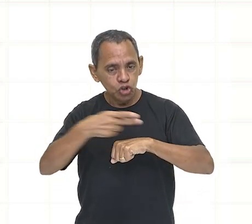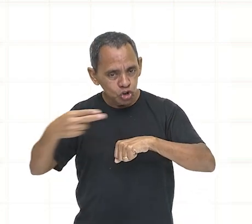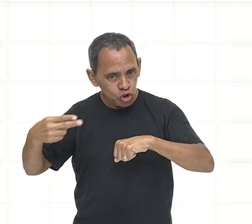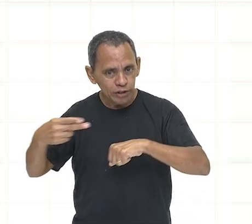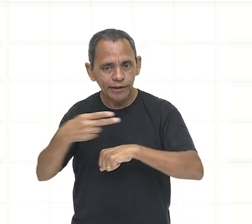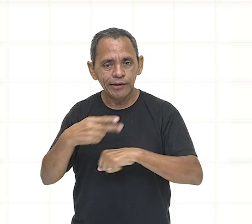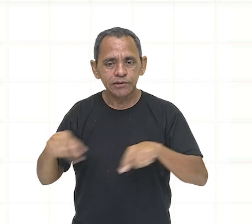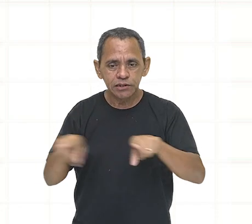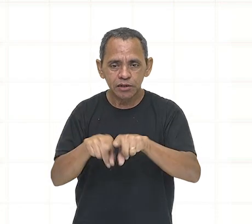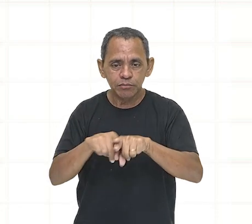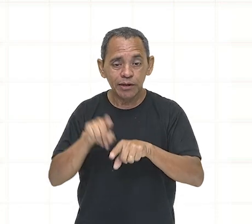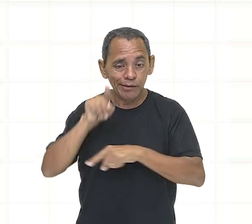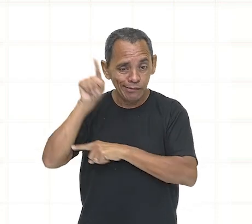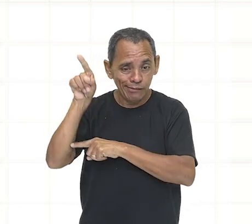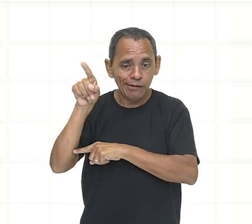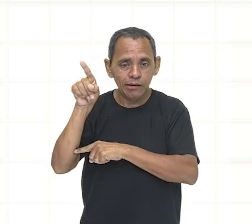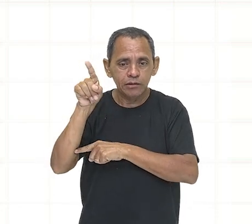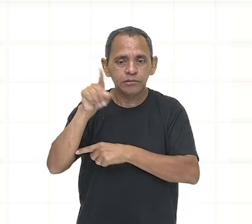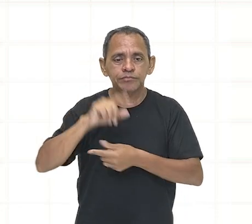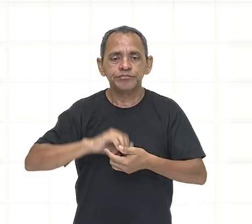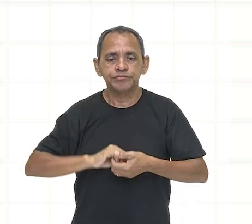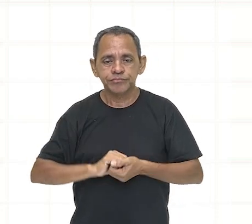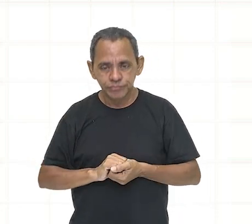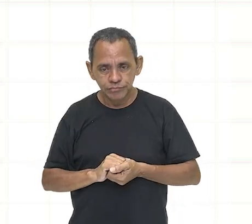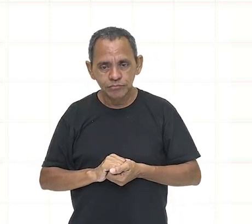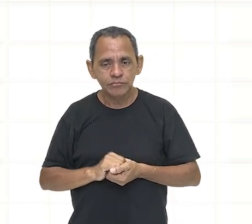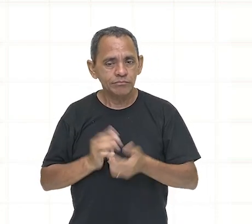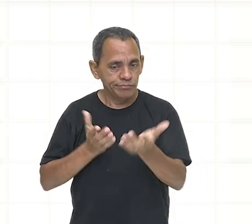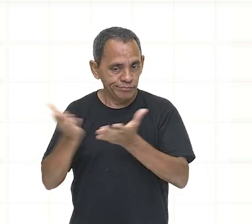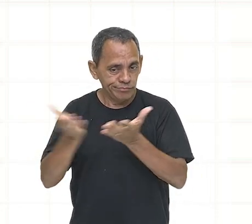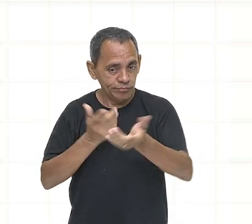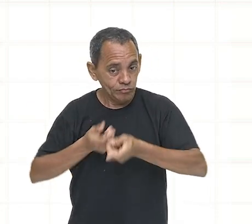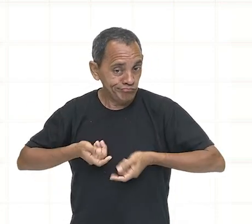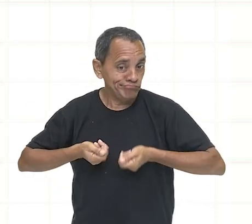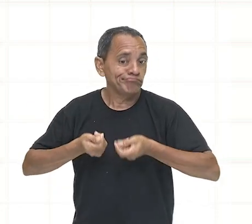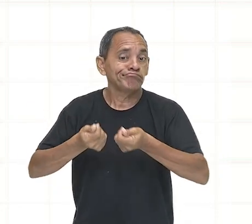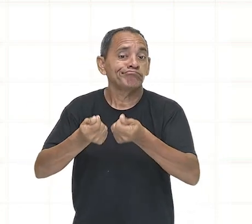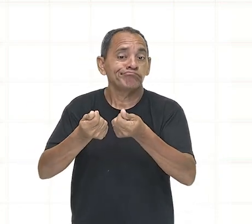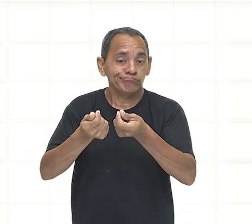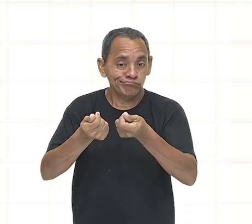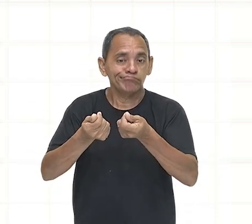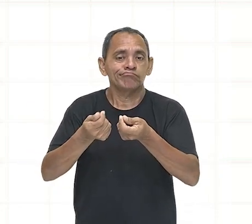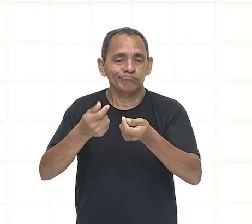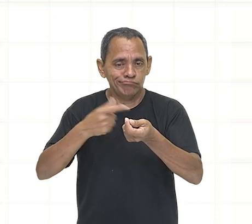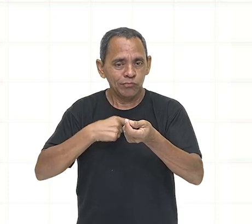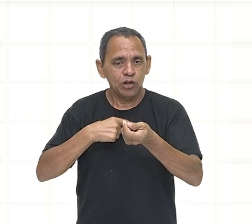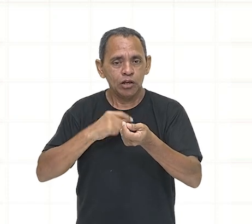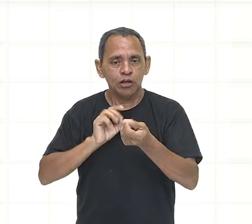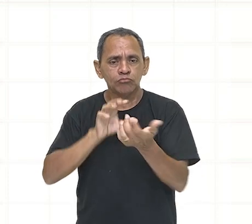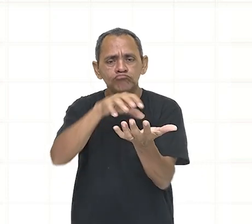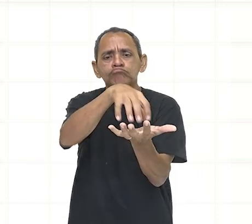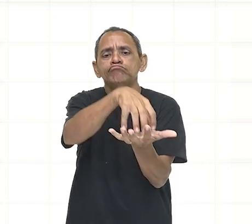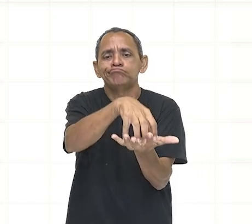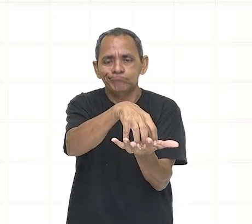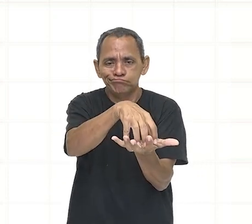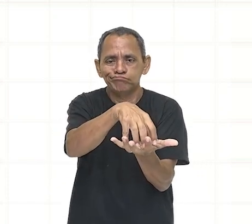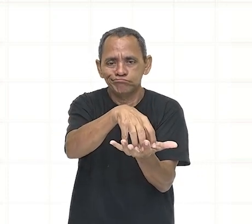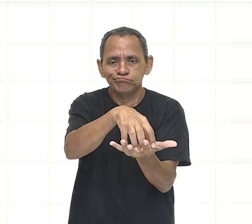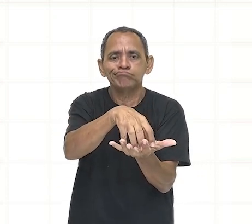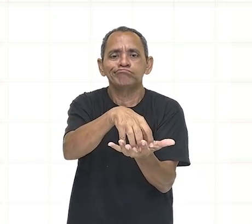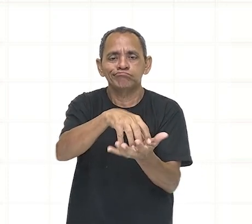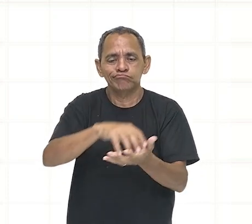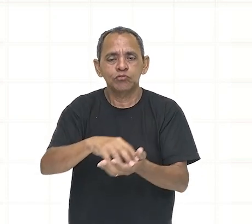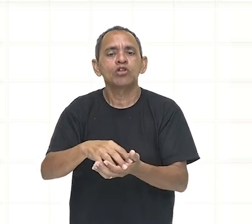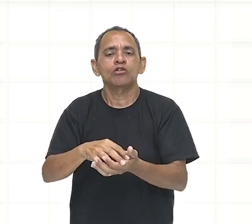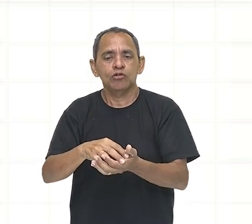lá na Ásia, tá? E sobre serviços financeiros, nós temos lá grandes centros financeiros, que é o caso de Hong